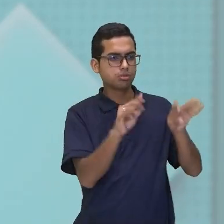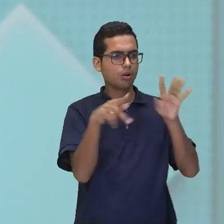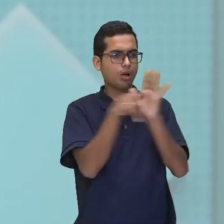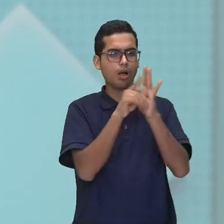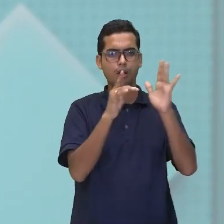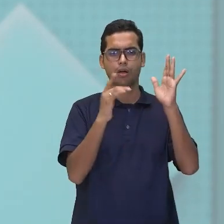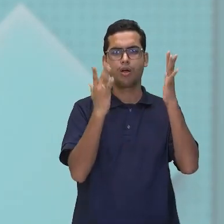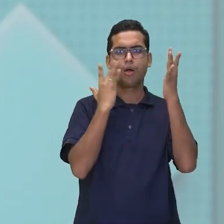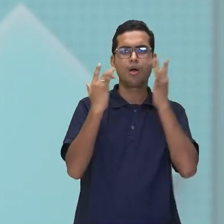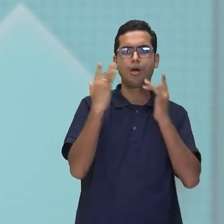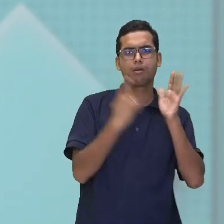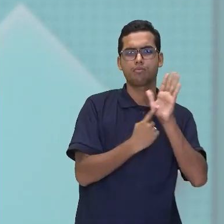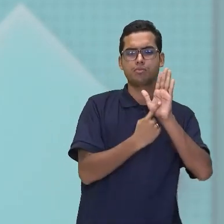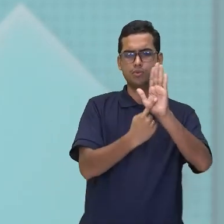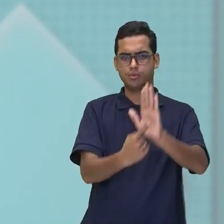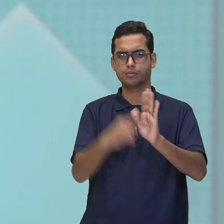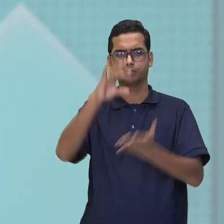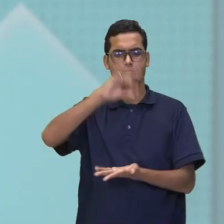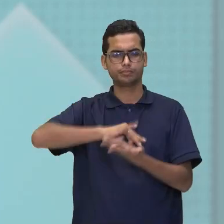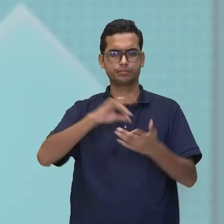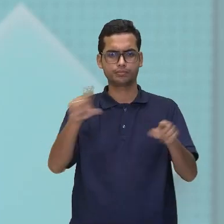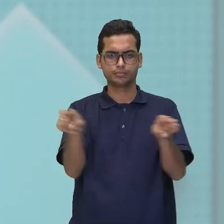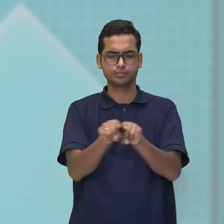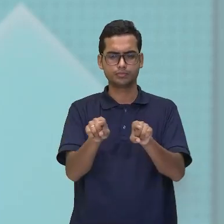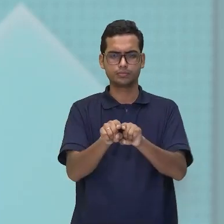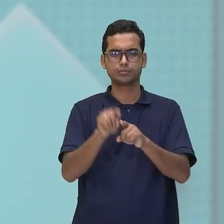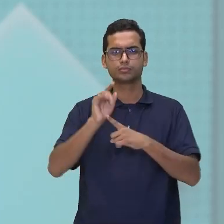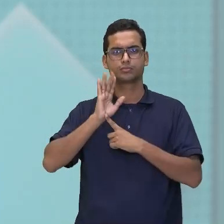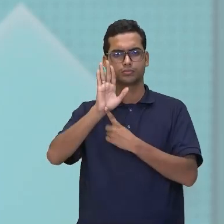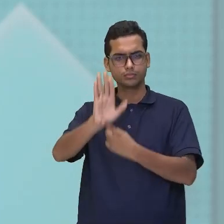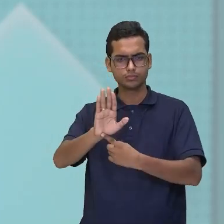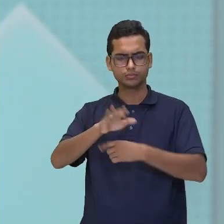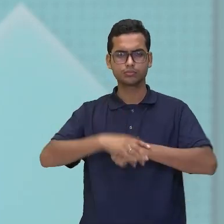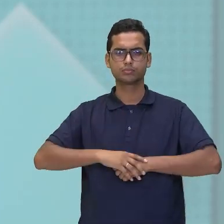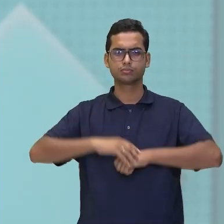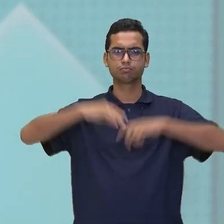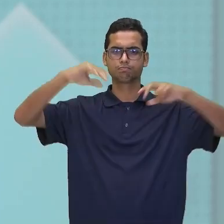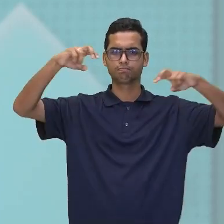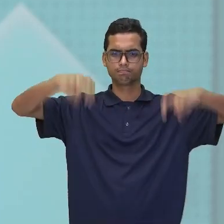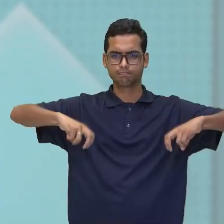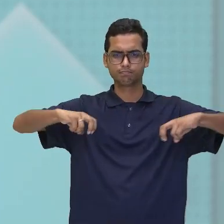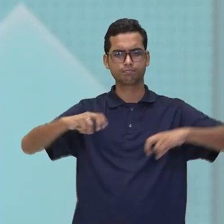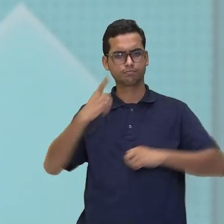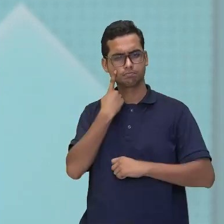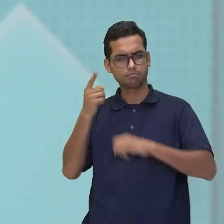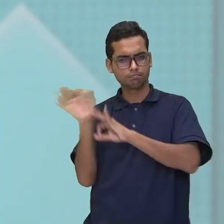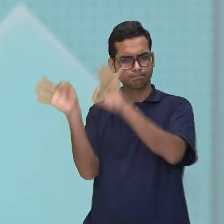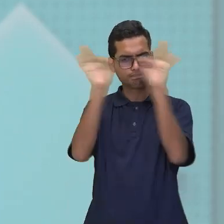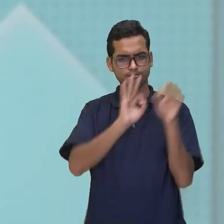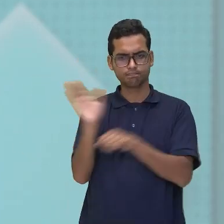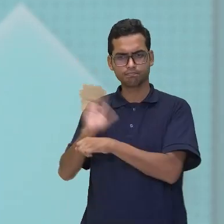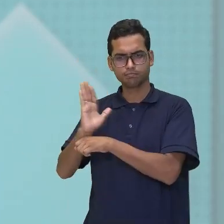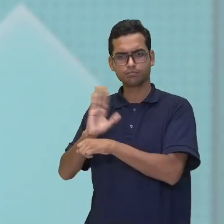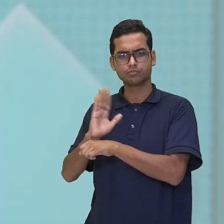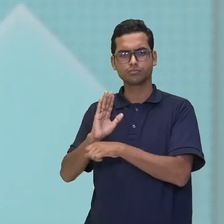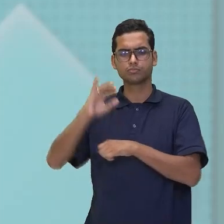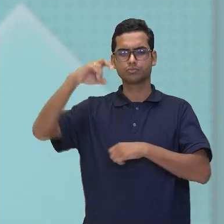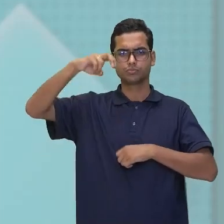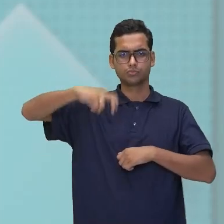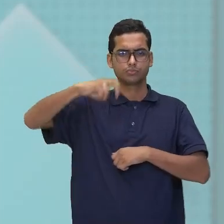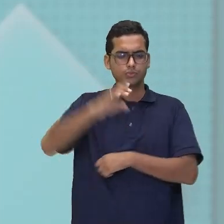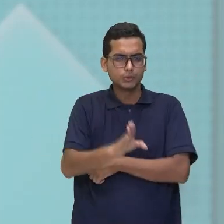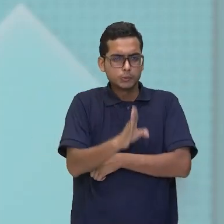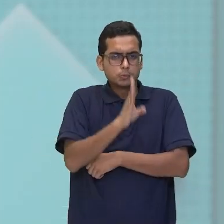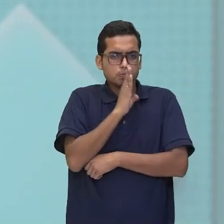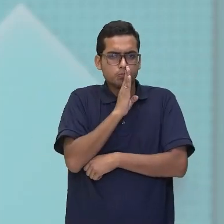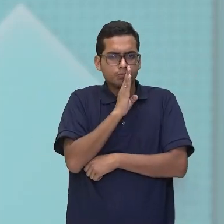Então, ela estreou a peça na qual ela sentou-se, como vocês puderam ver na imagem, em silêncio, enquanto